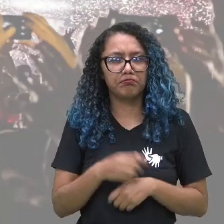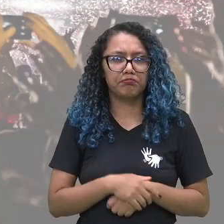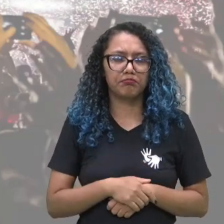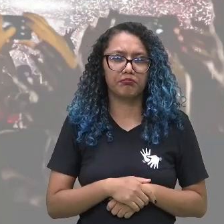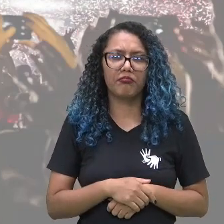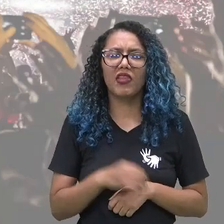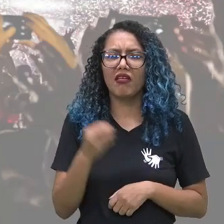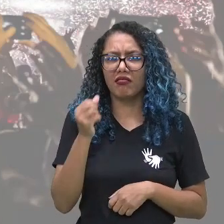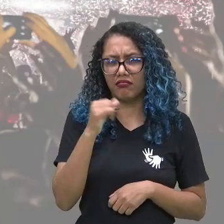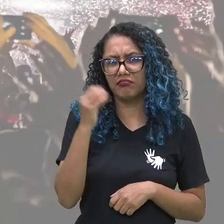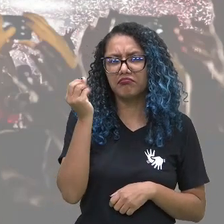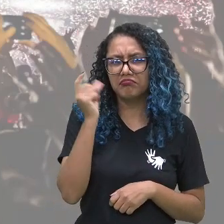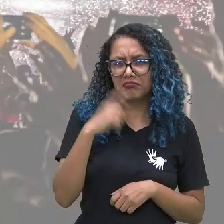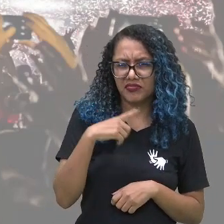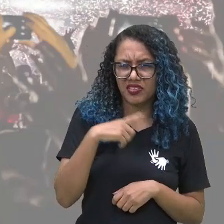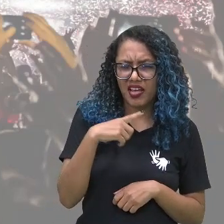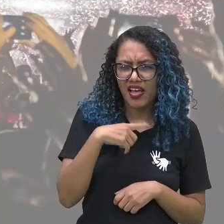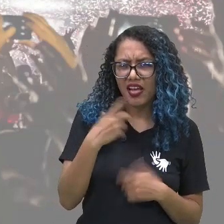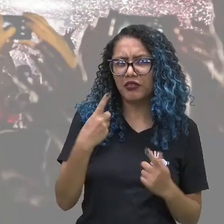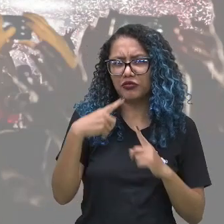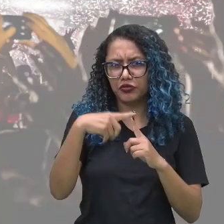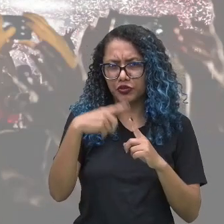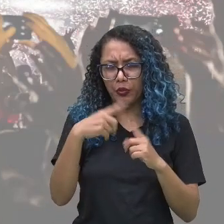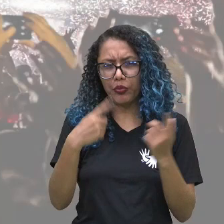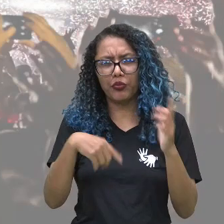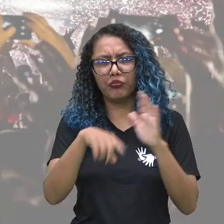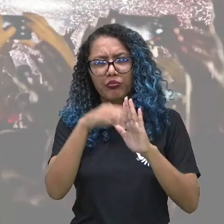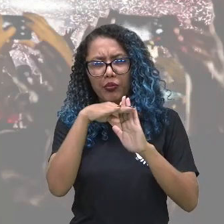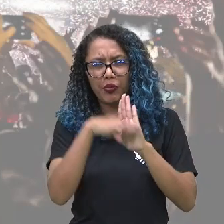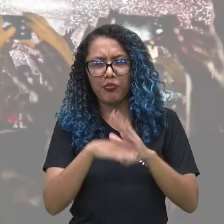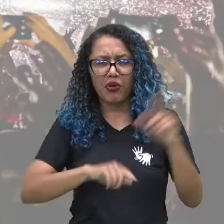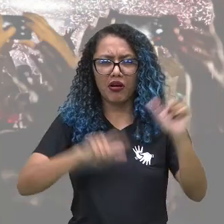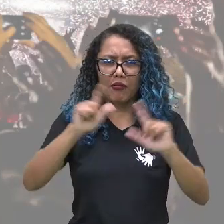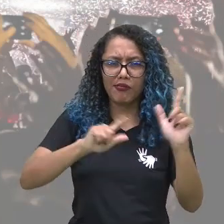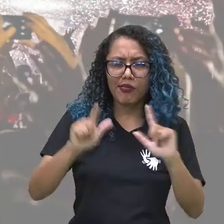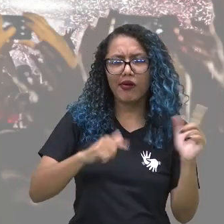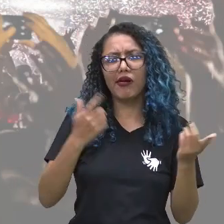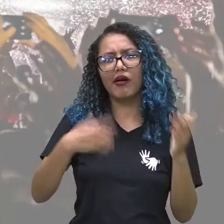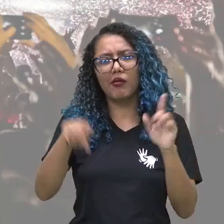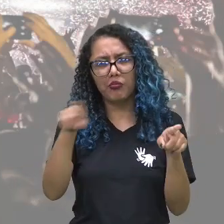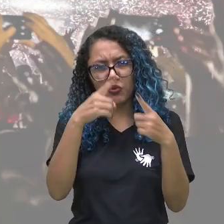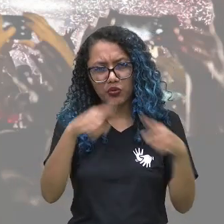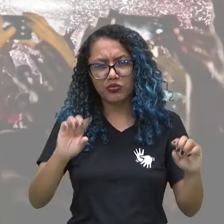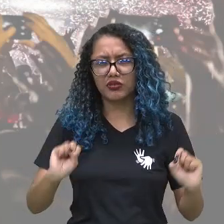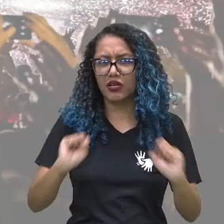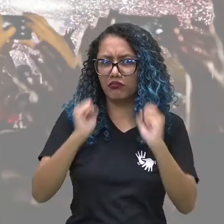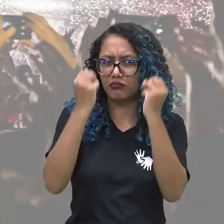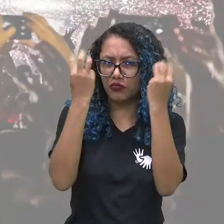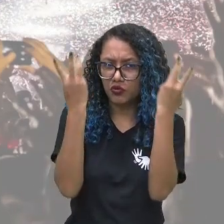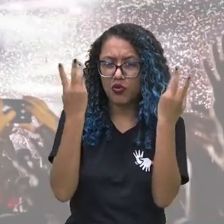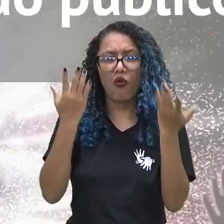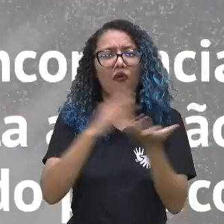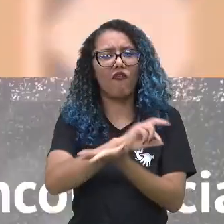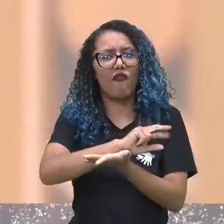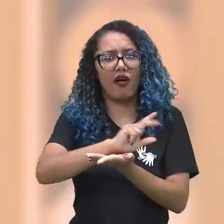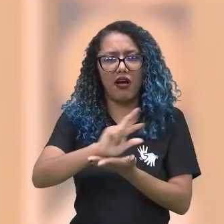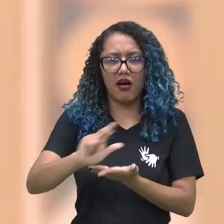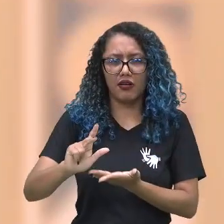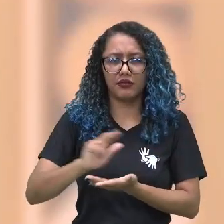de televisão, né, nas próprias músicas, nos shows, etc. E a